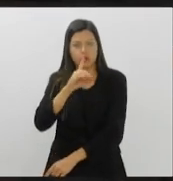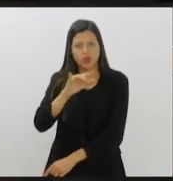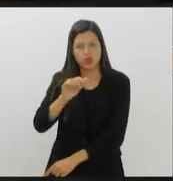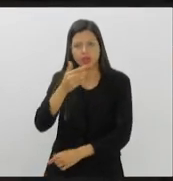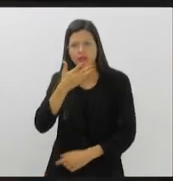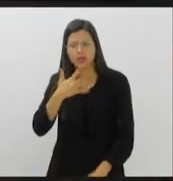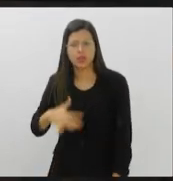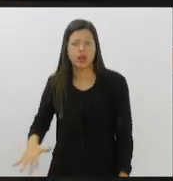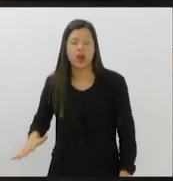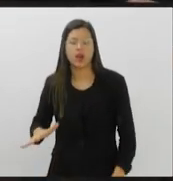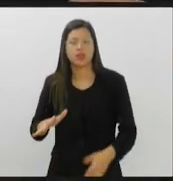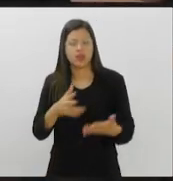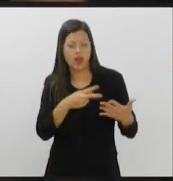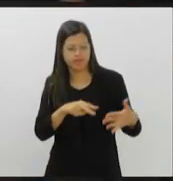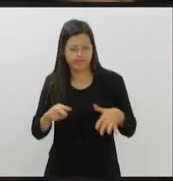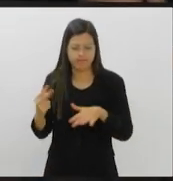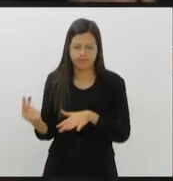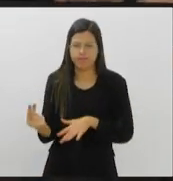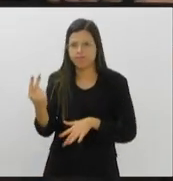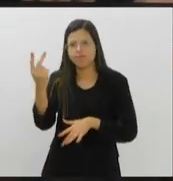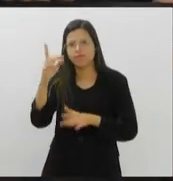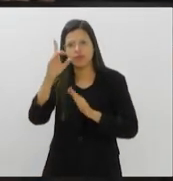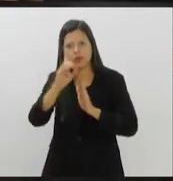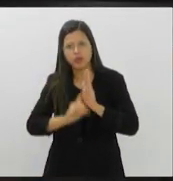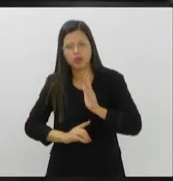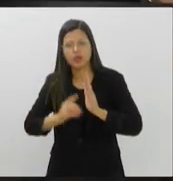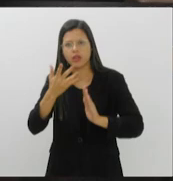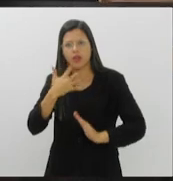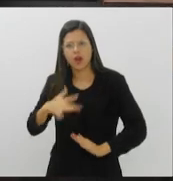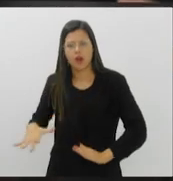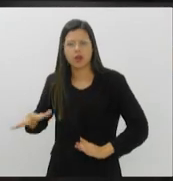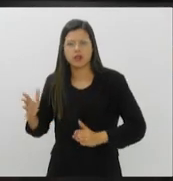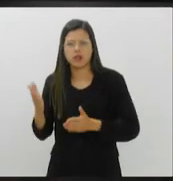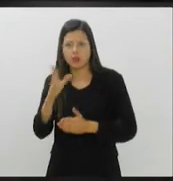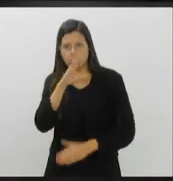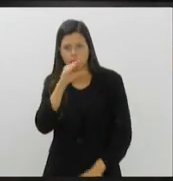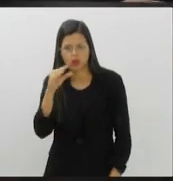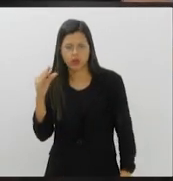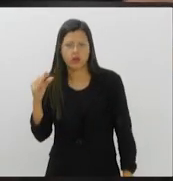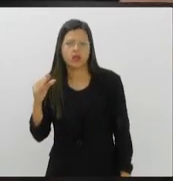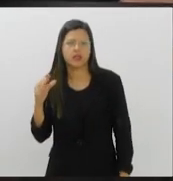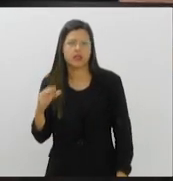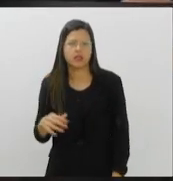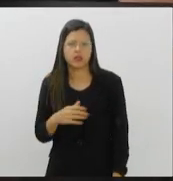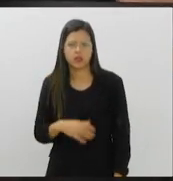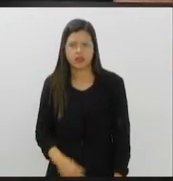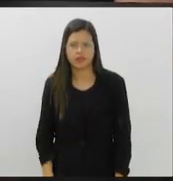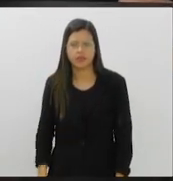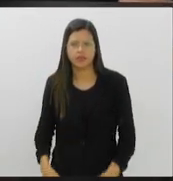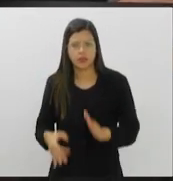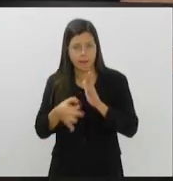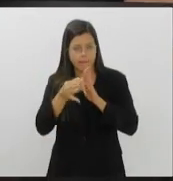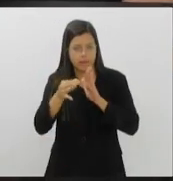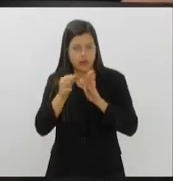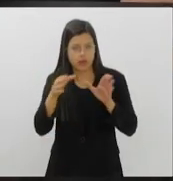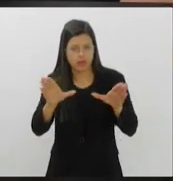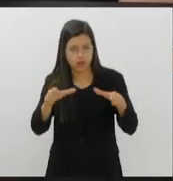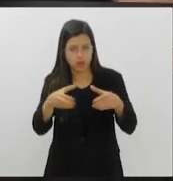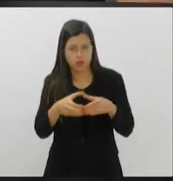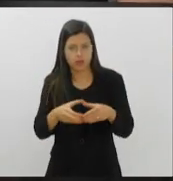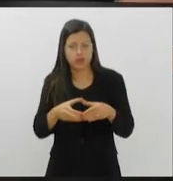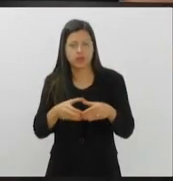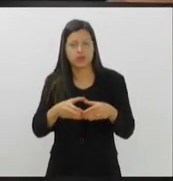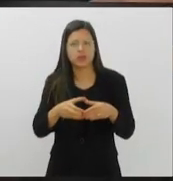Semana da Valorização dos Direitos da Criança e do Adolescente, na forma que menciona. Pareceres das comissões